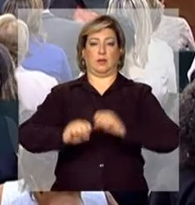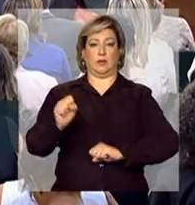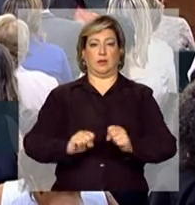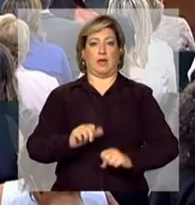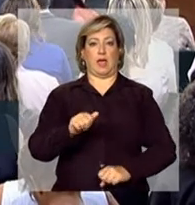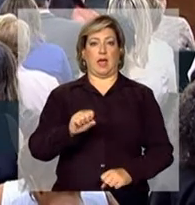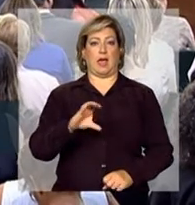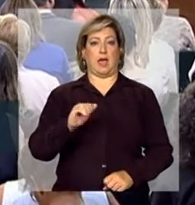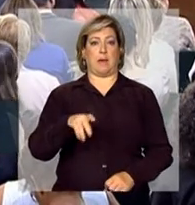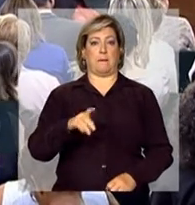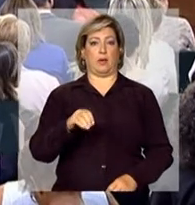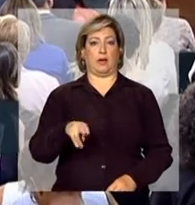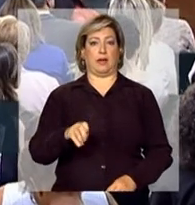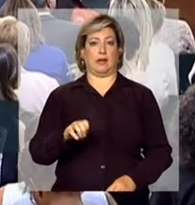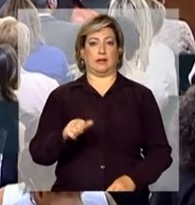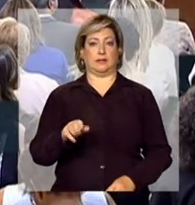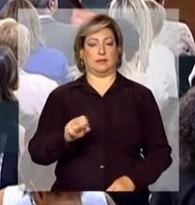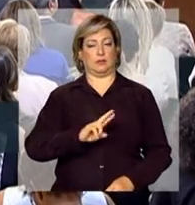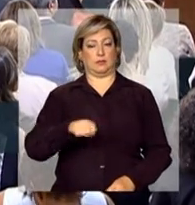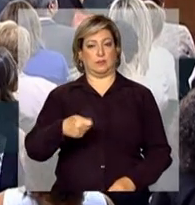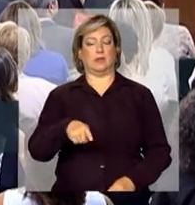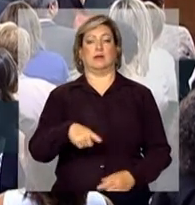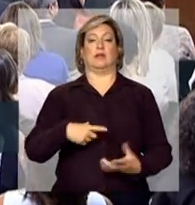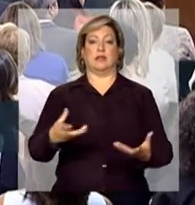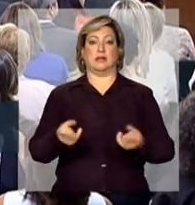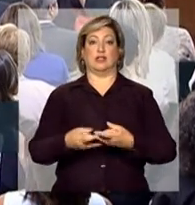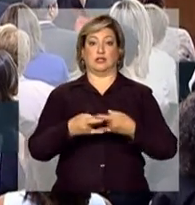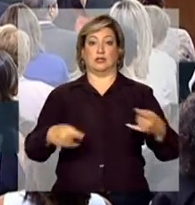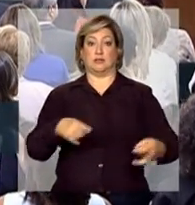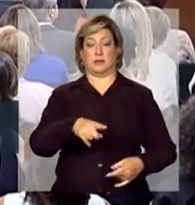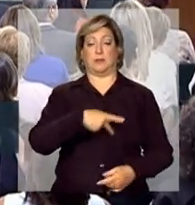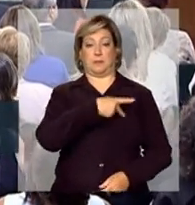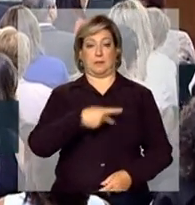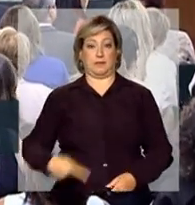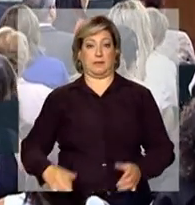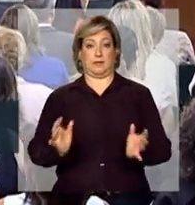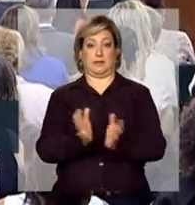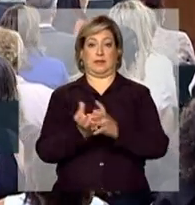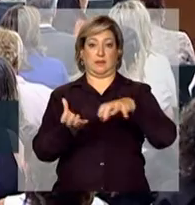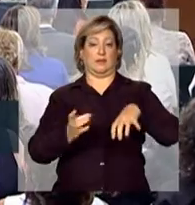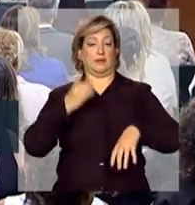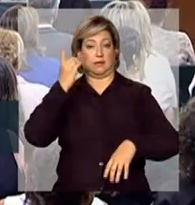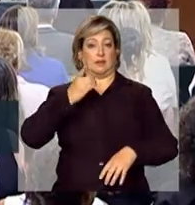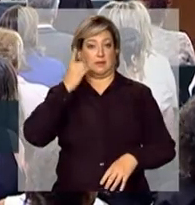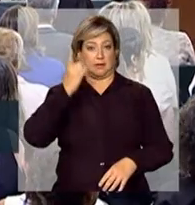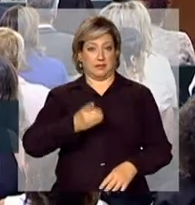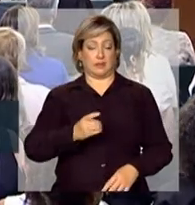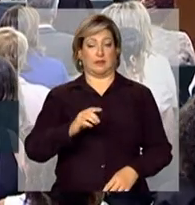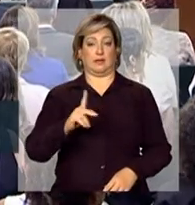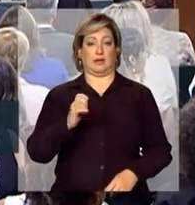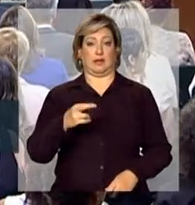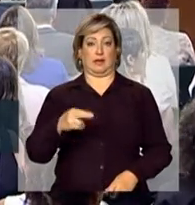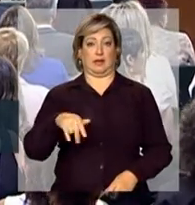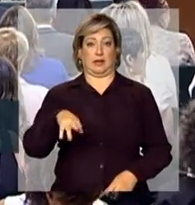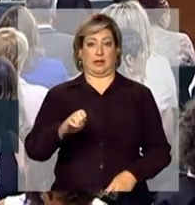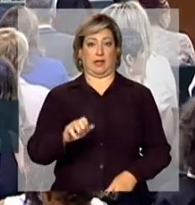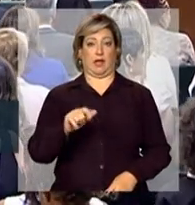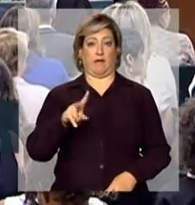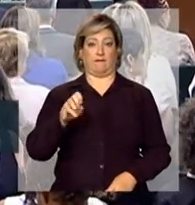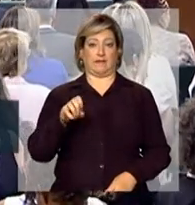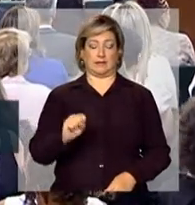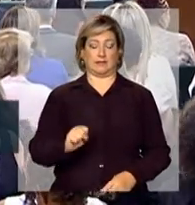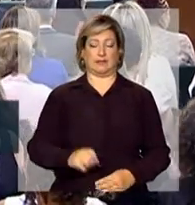camponesas para receber seu cheque das mãos do presidente da Câmara dos Deputados deputado Henrique Eduardo Alves